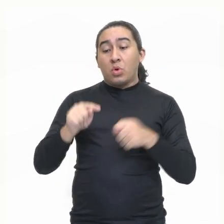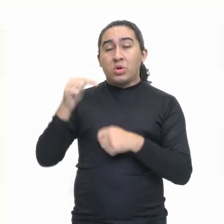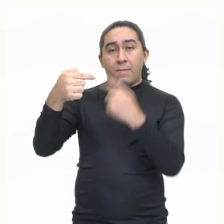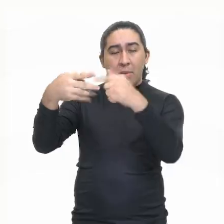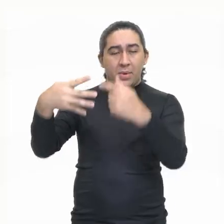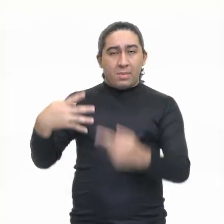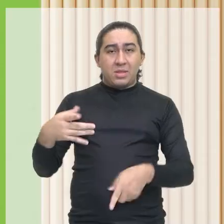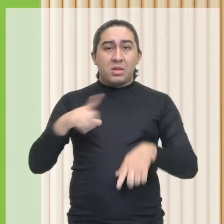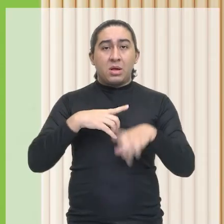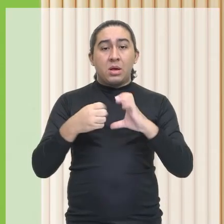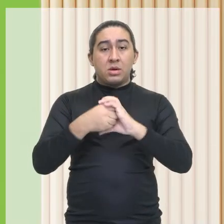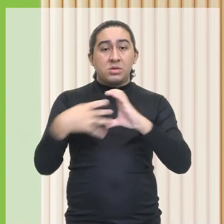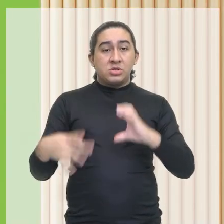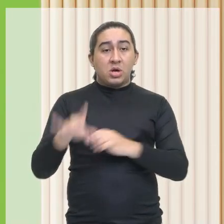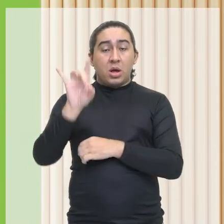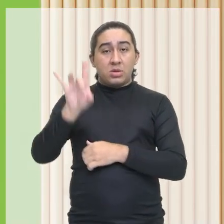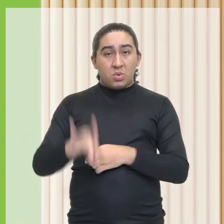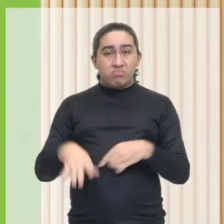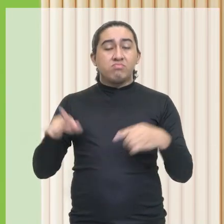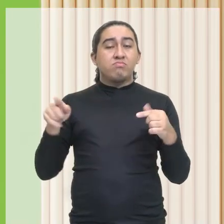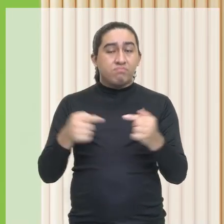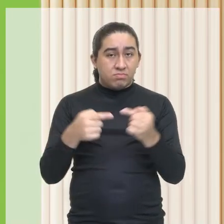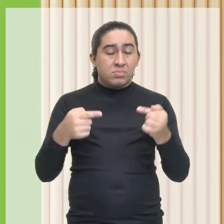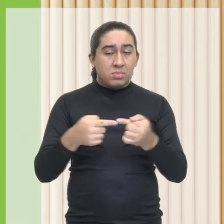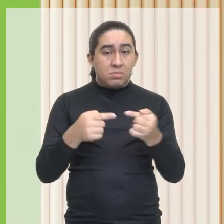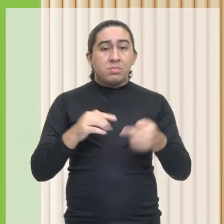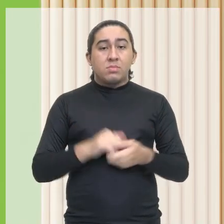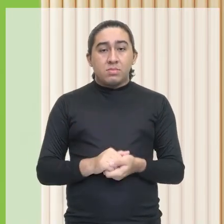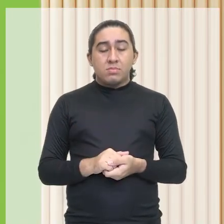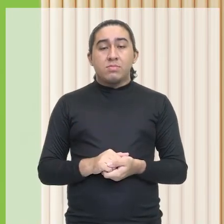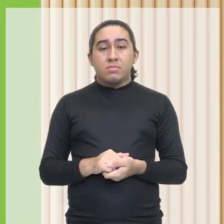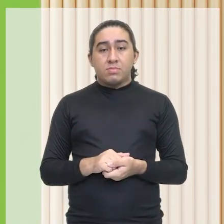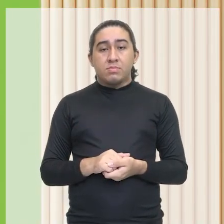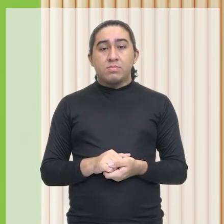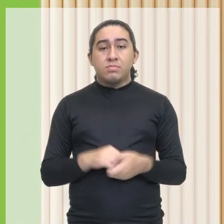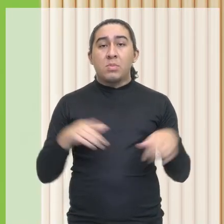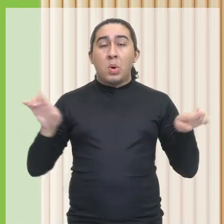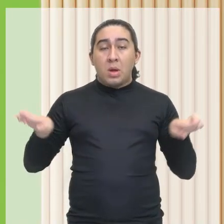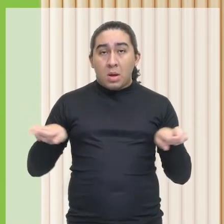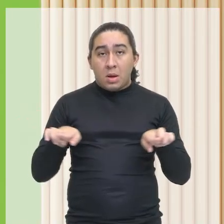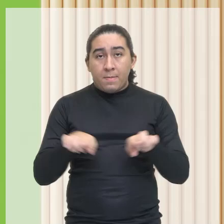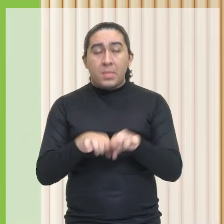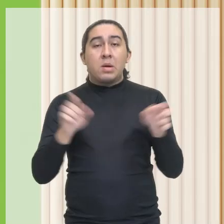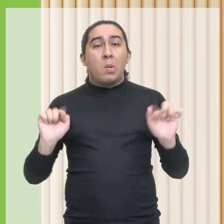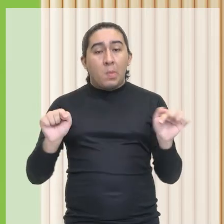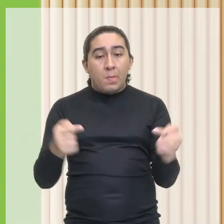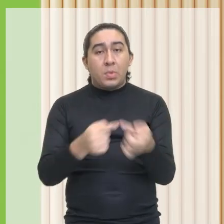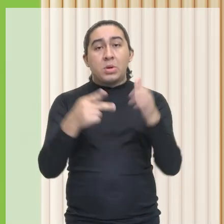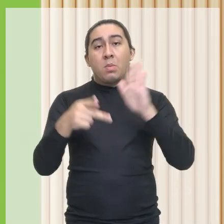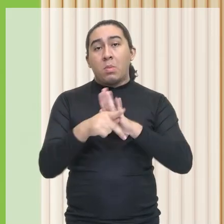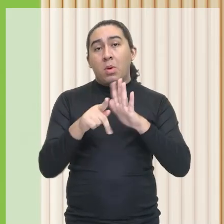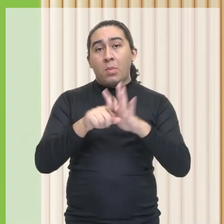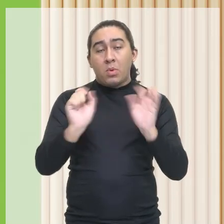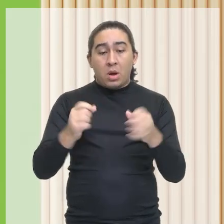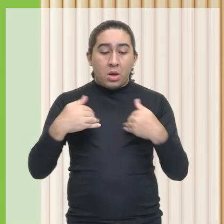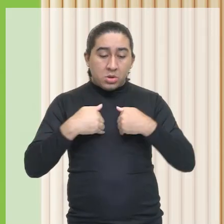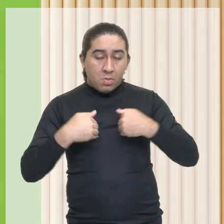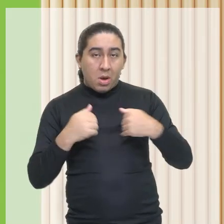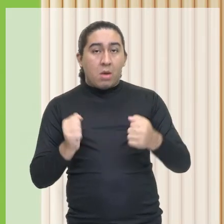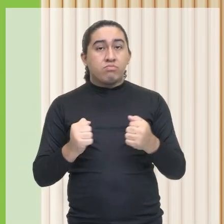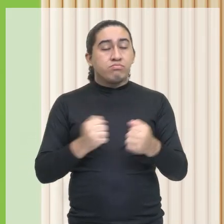eles possuem características, né, muito próprias, com vegetação e animais